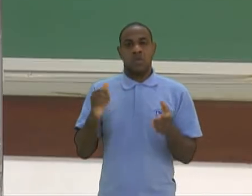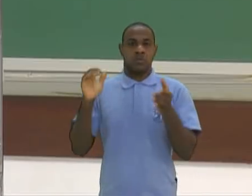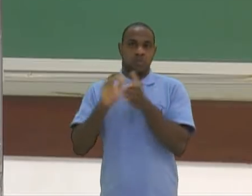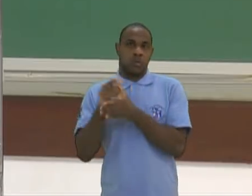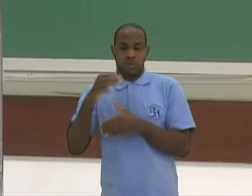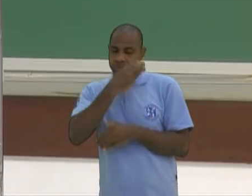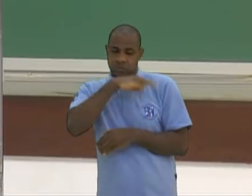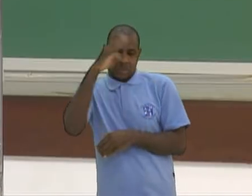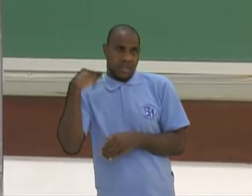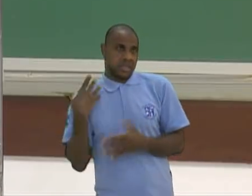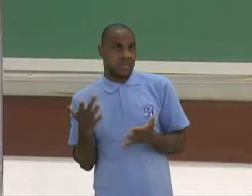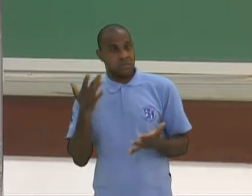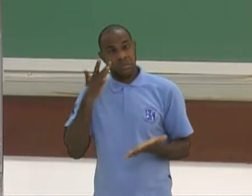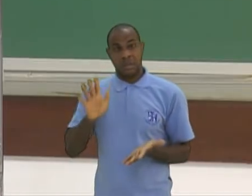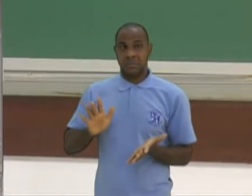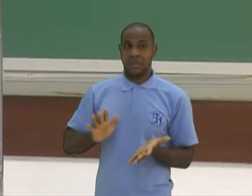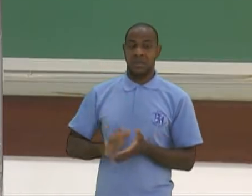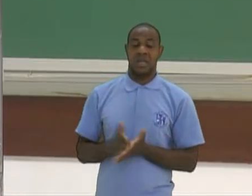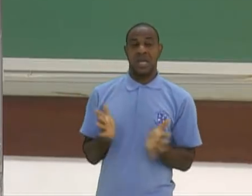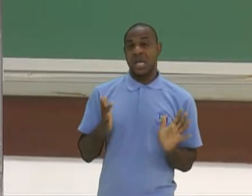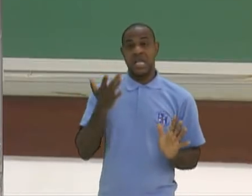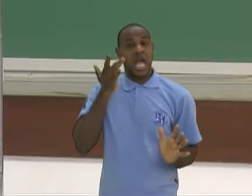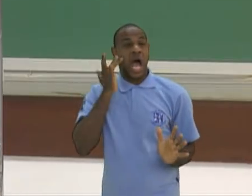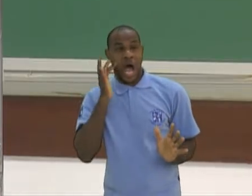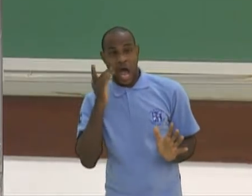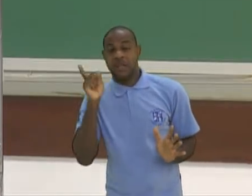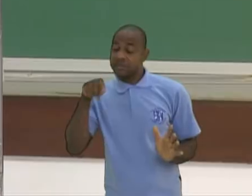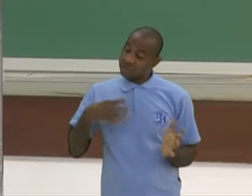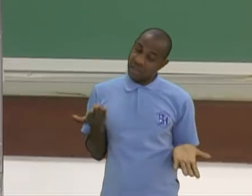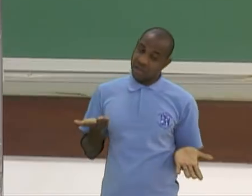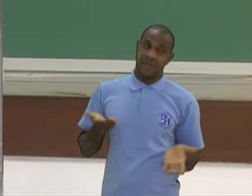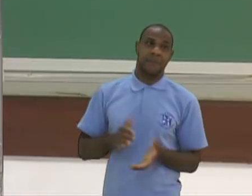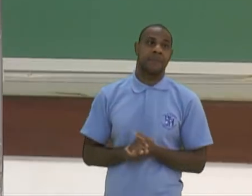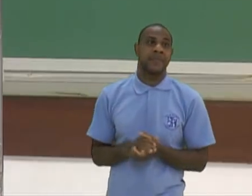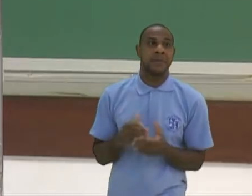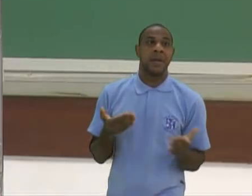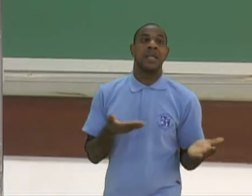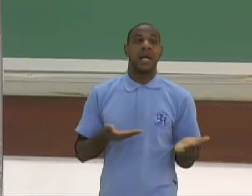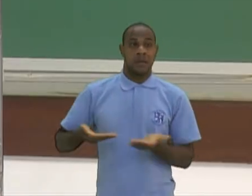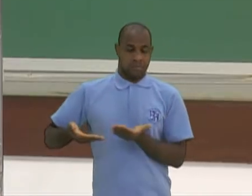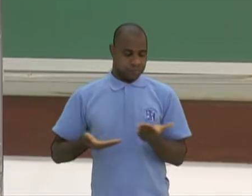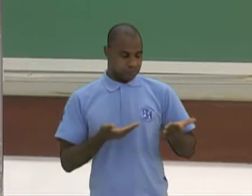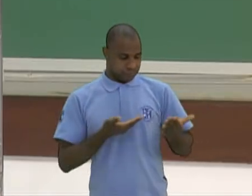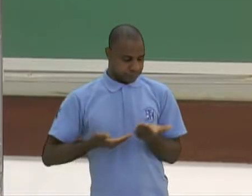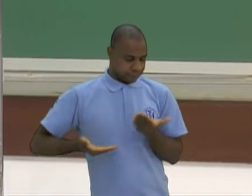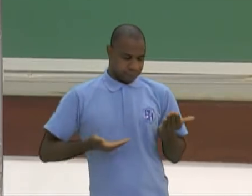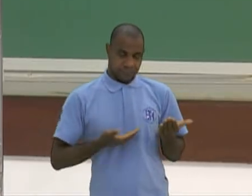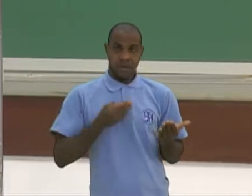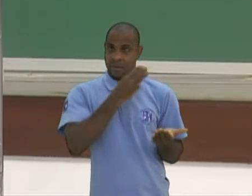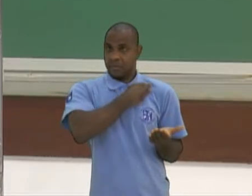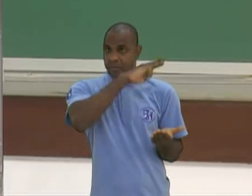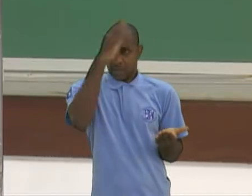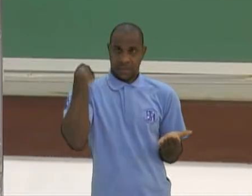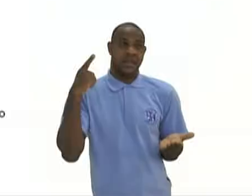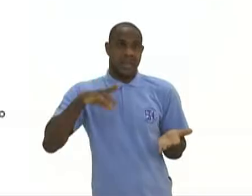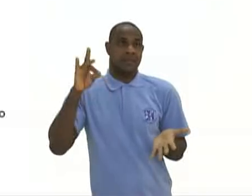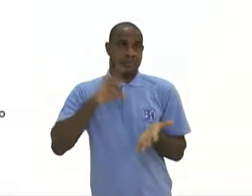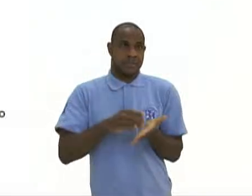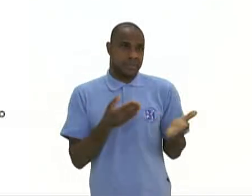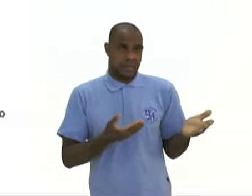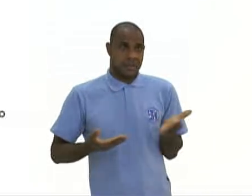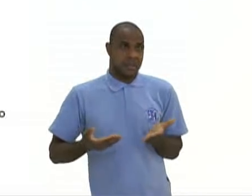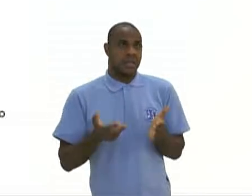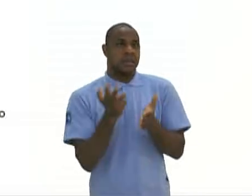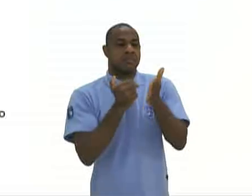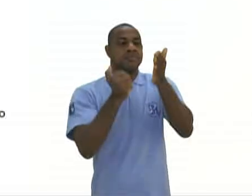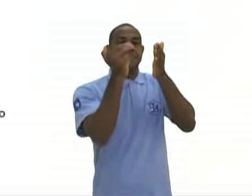só deduzindo pela própria imagem. Mas a Maria e Jesus Cristo, realmente, o menino Jesus, é considerado uma das obras mais